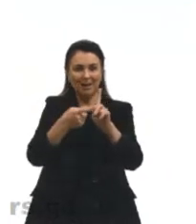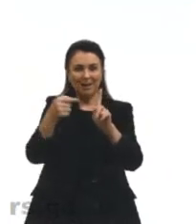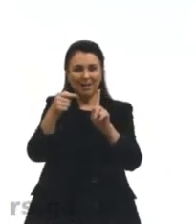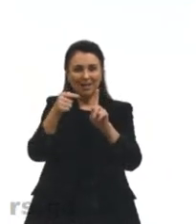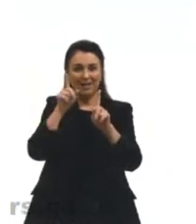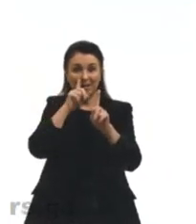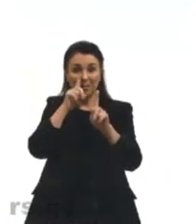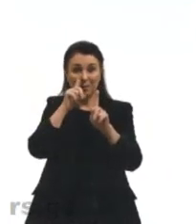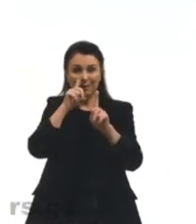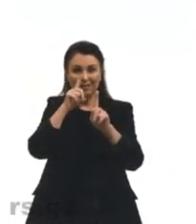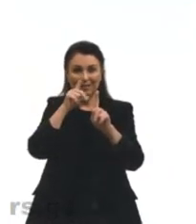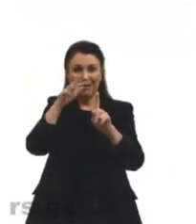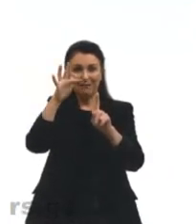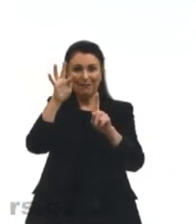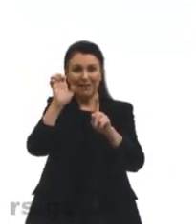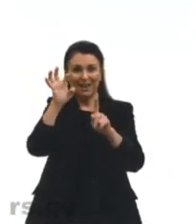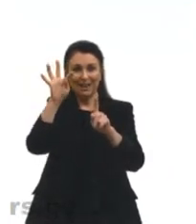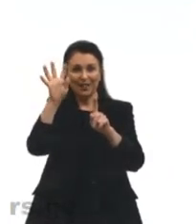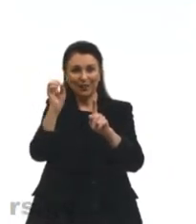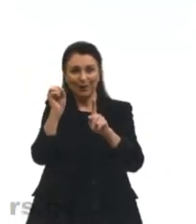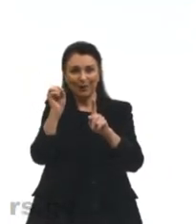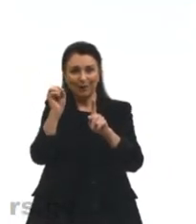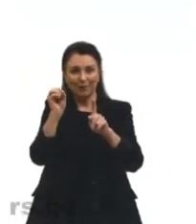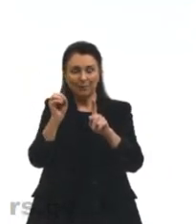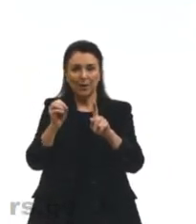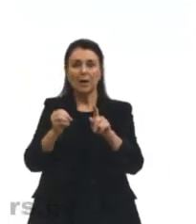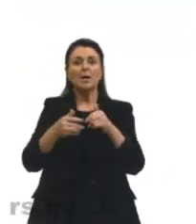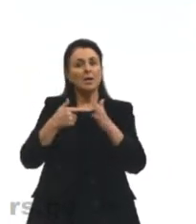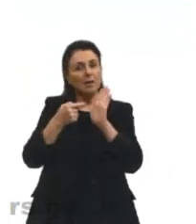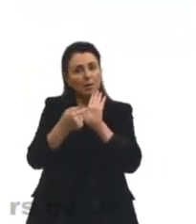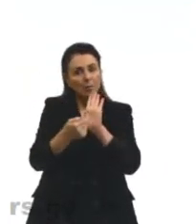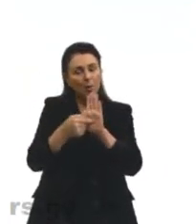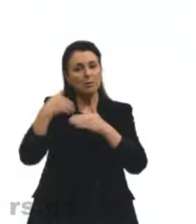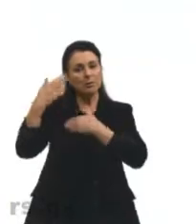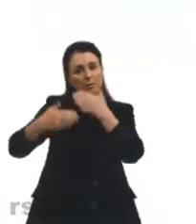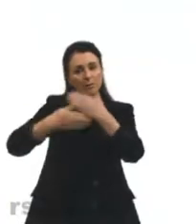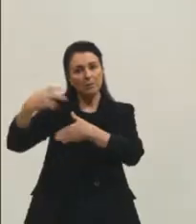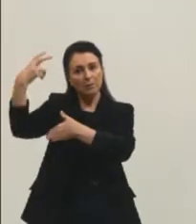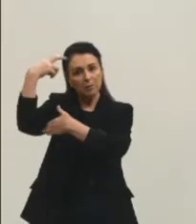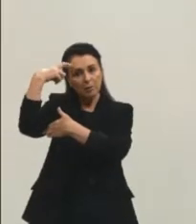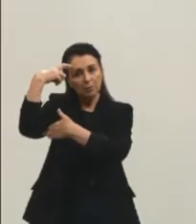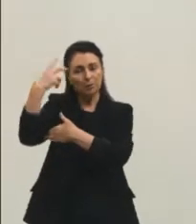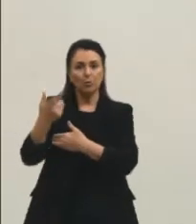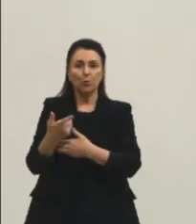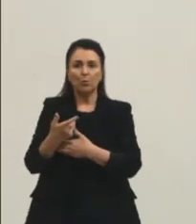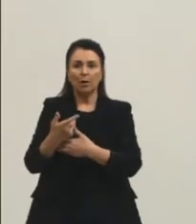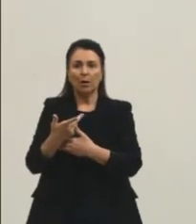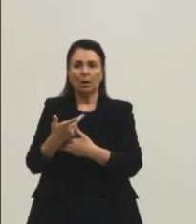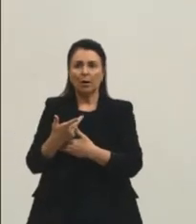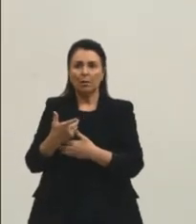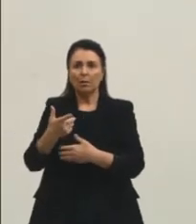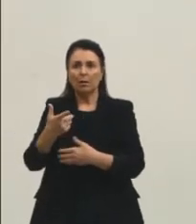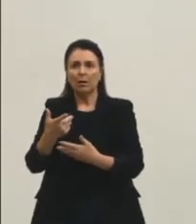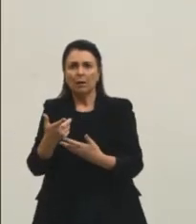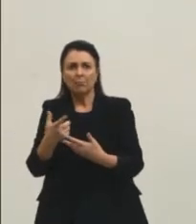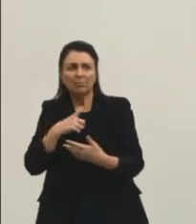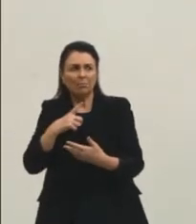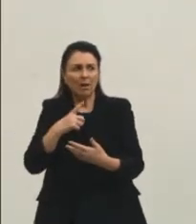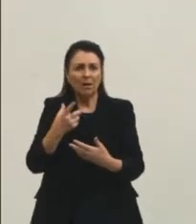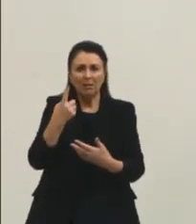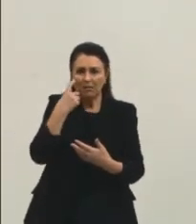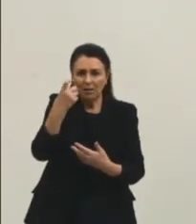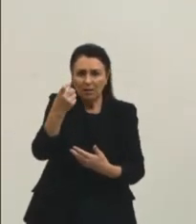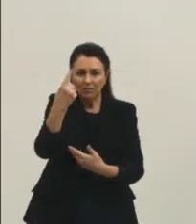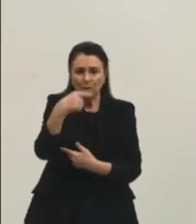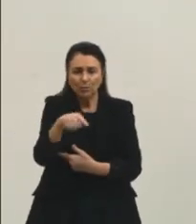importante e que demonstra esse desenvolvimento da cultura da sensibilidade humana em se importar com os outros e de